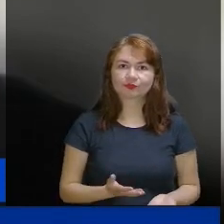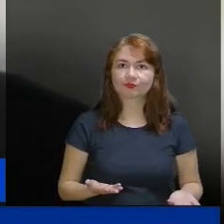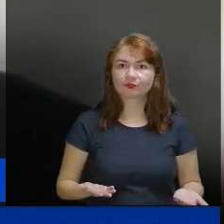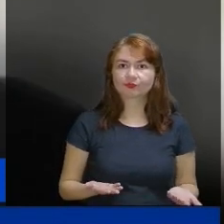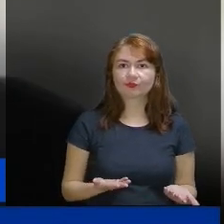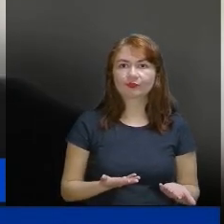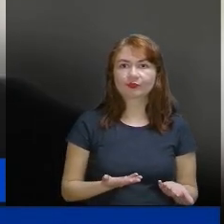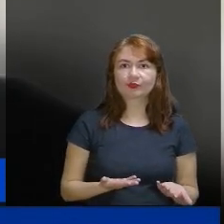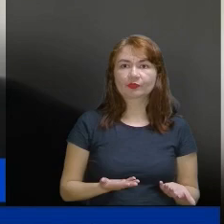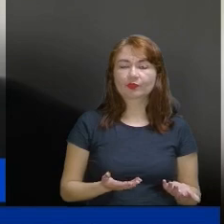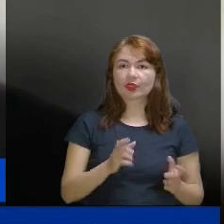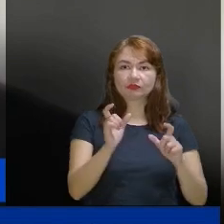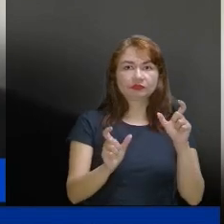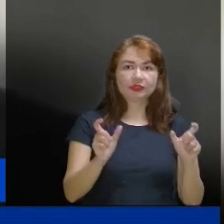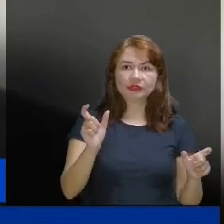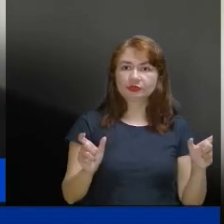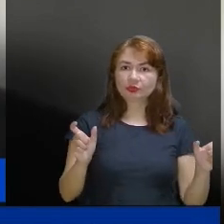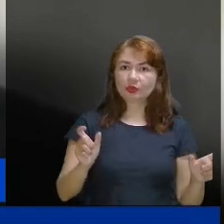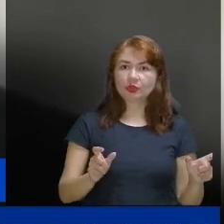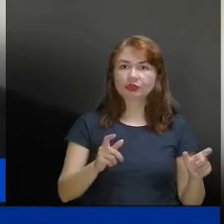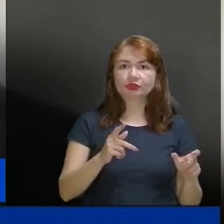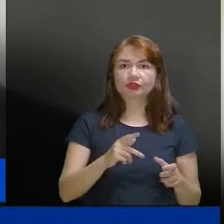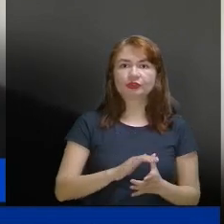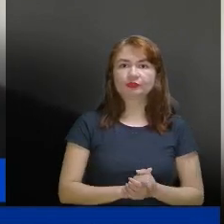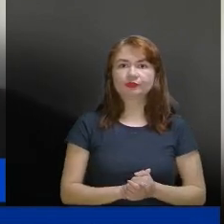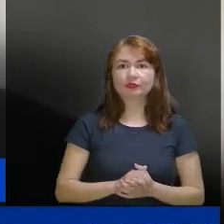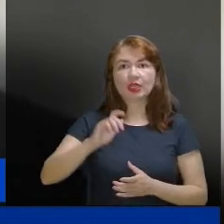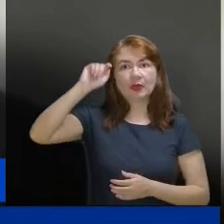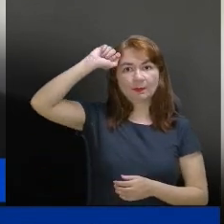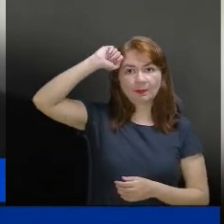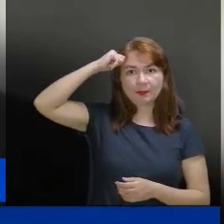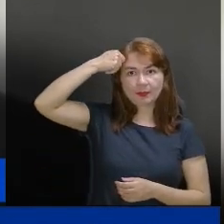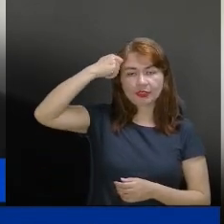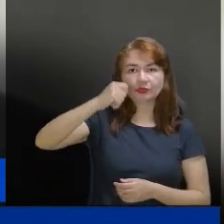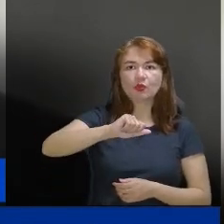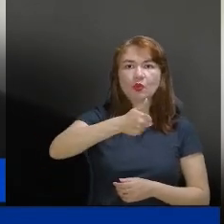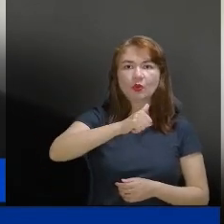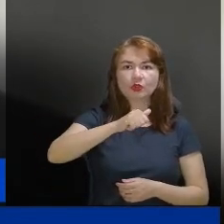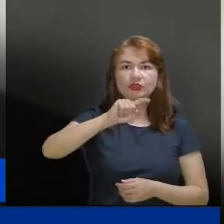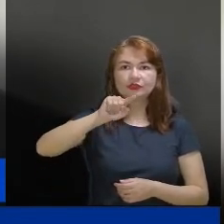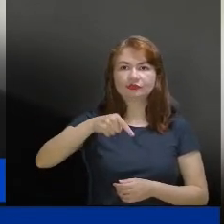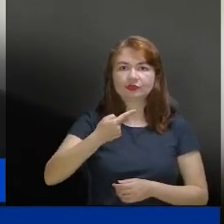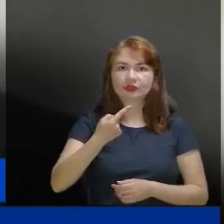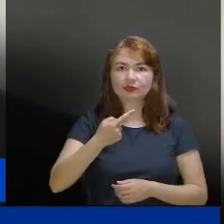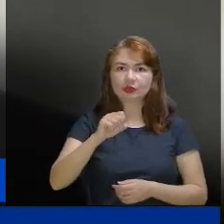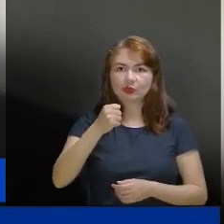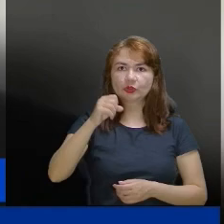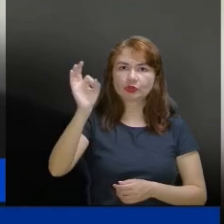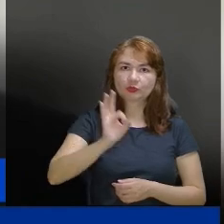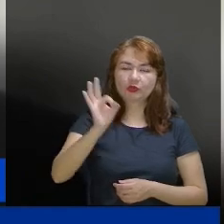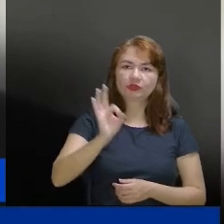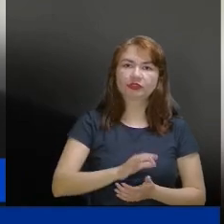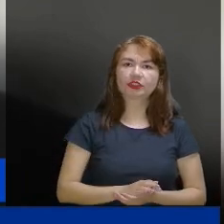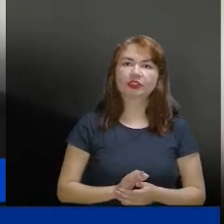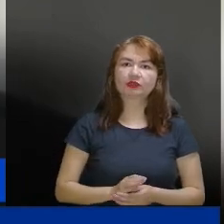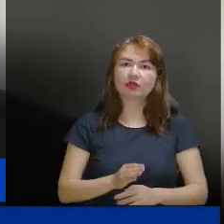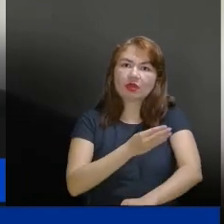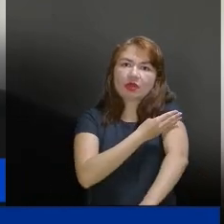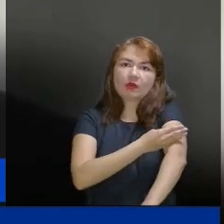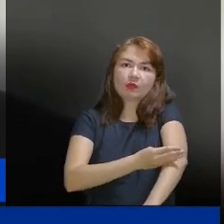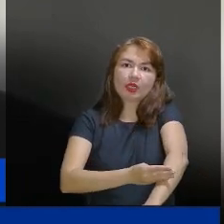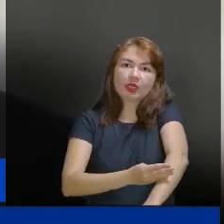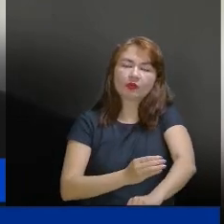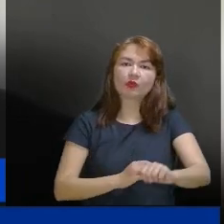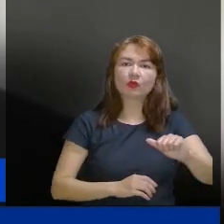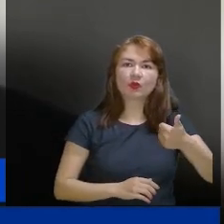65,3% se autodeclararam pardos. Pretos, 11,8%. E brancos, apenas